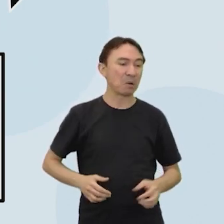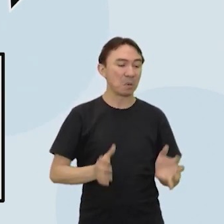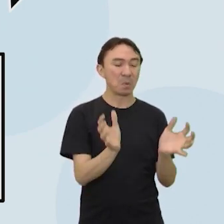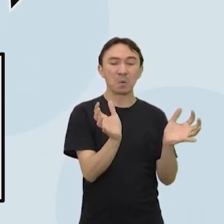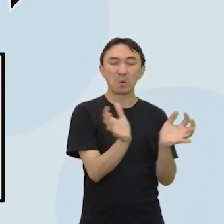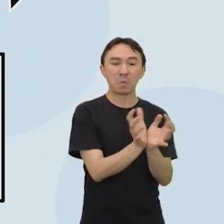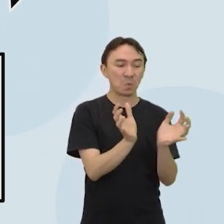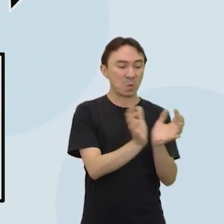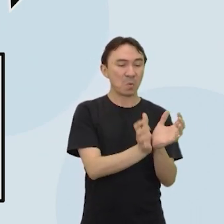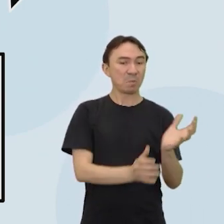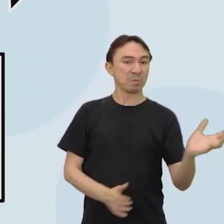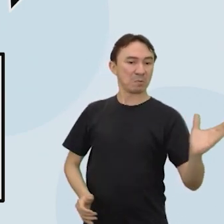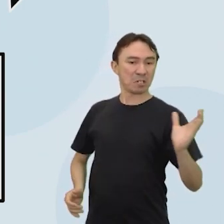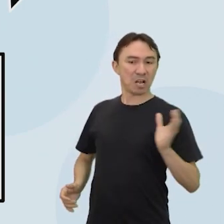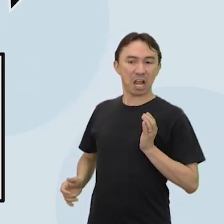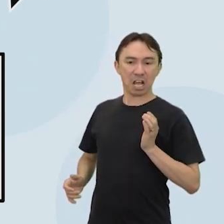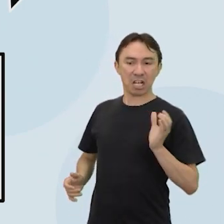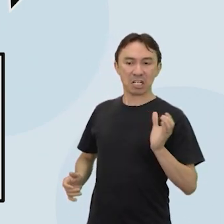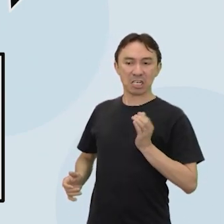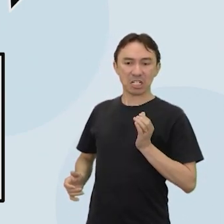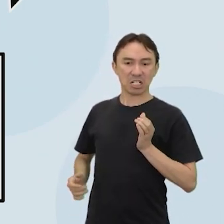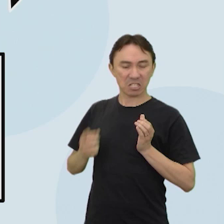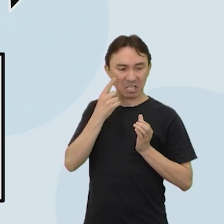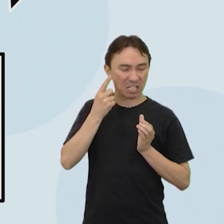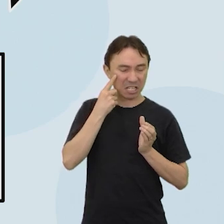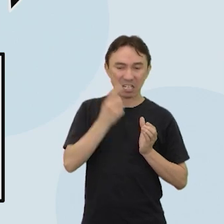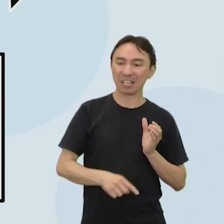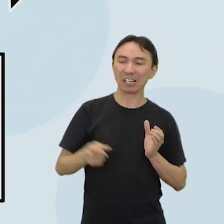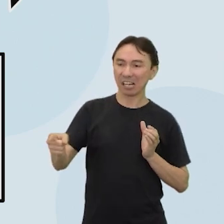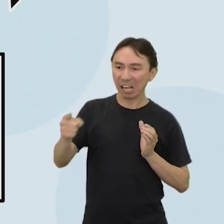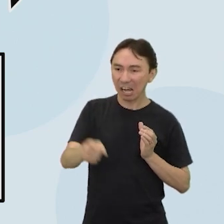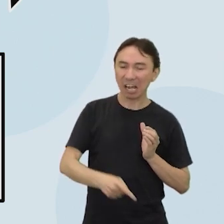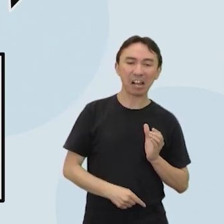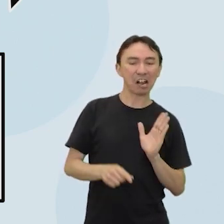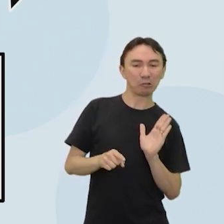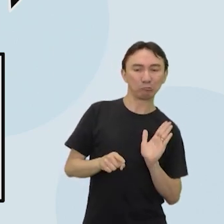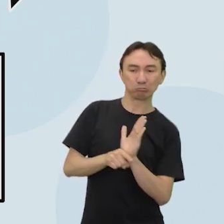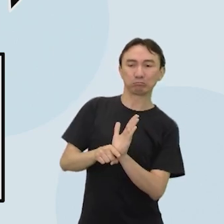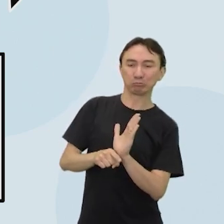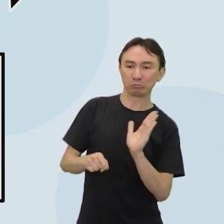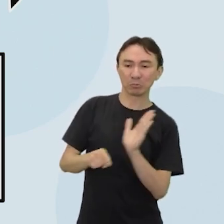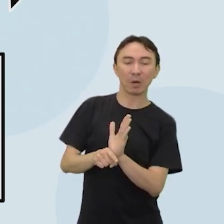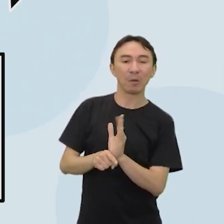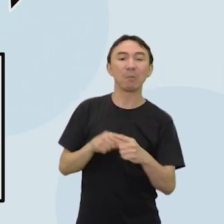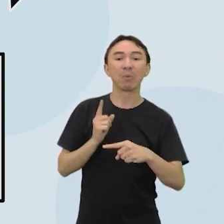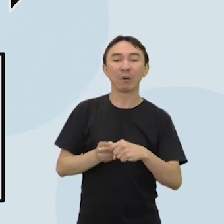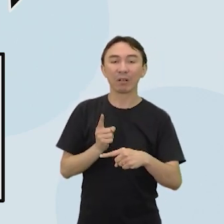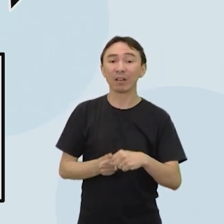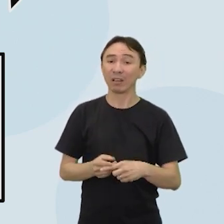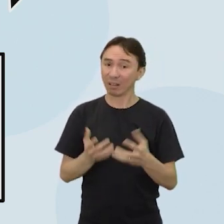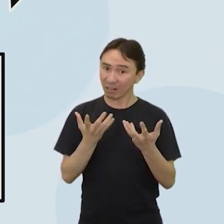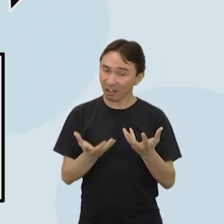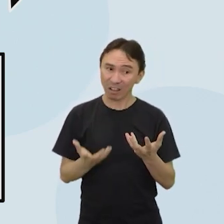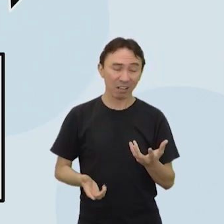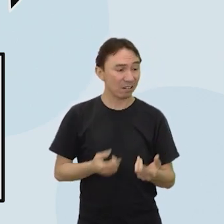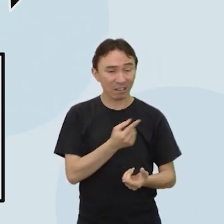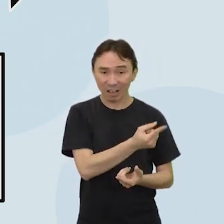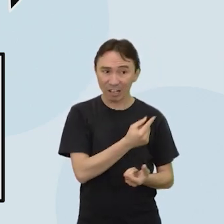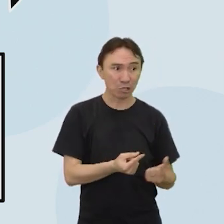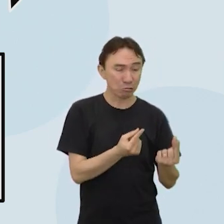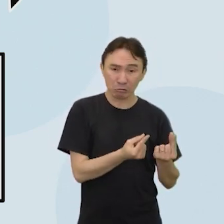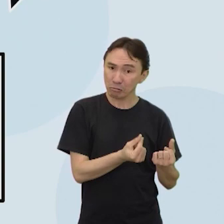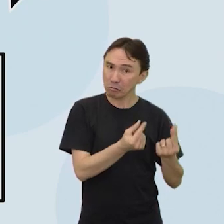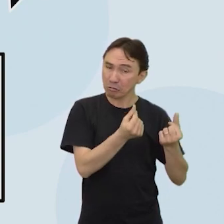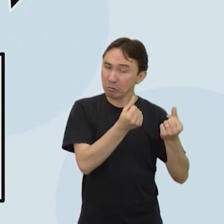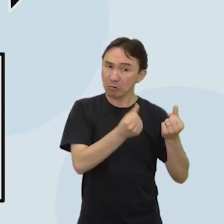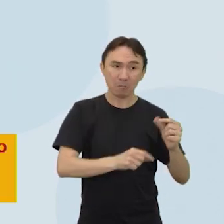muitas vezes apoiam esses regimes truculentos para manterem ou ampliarem ainda mais